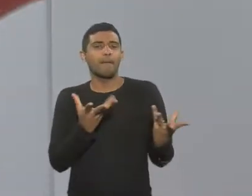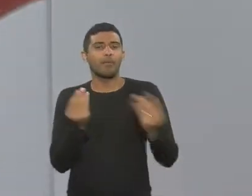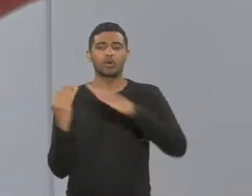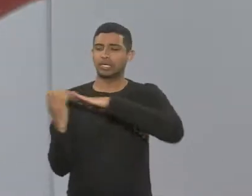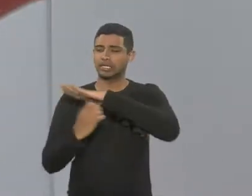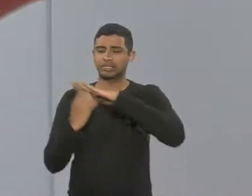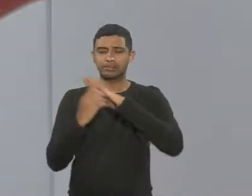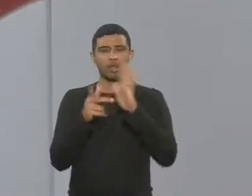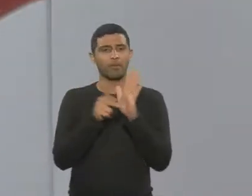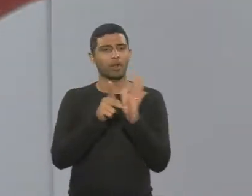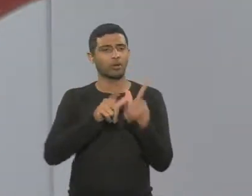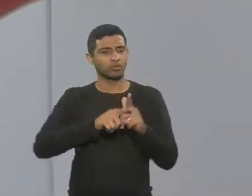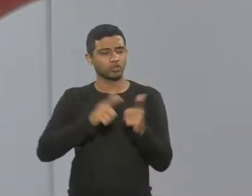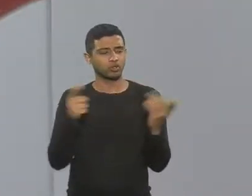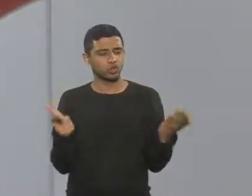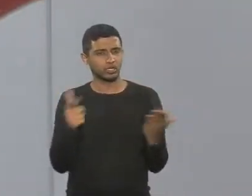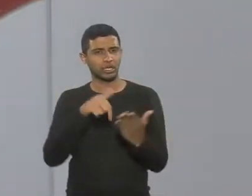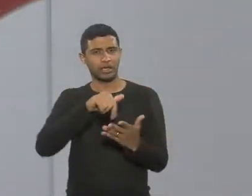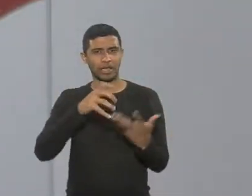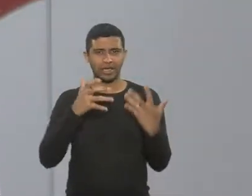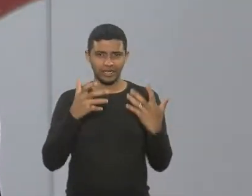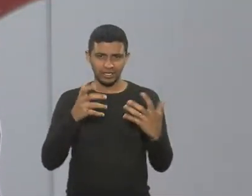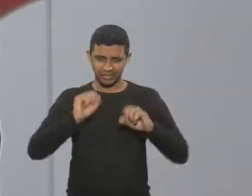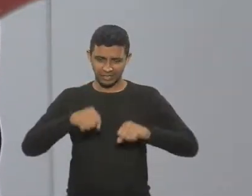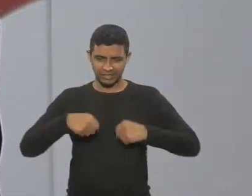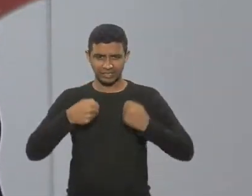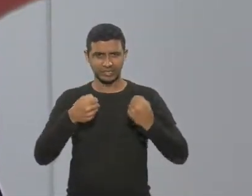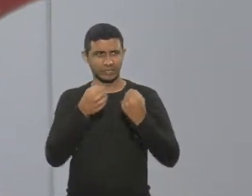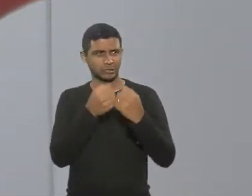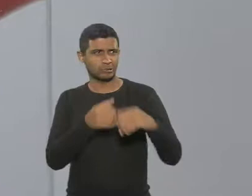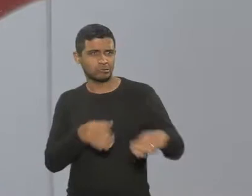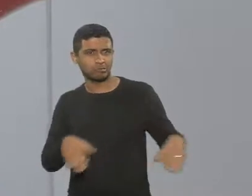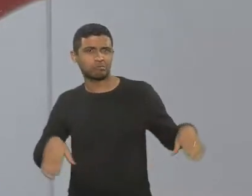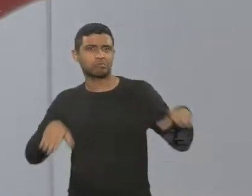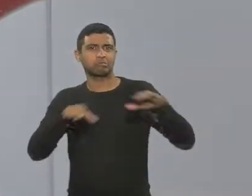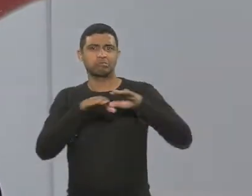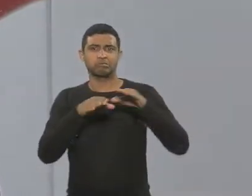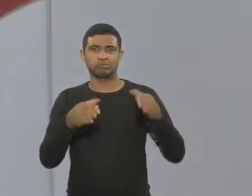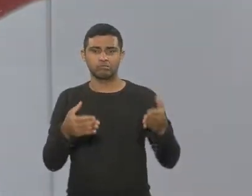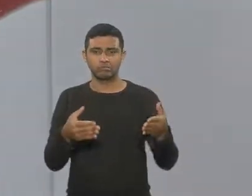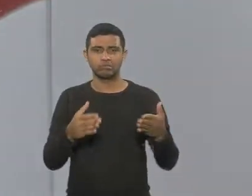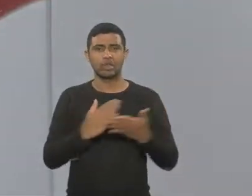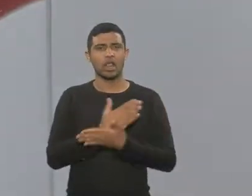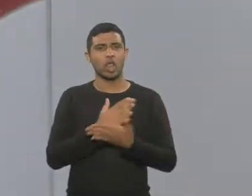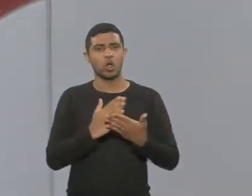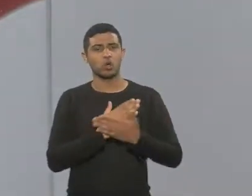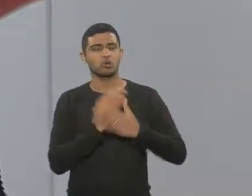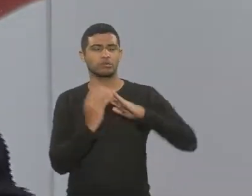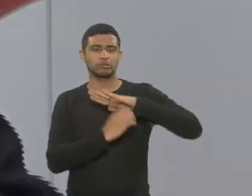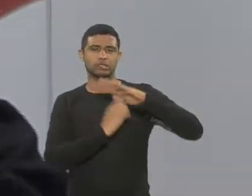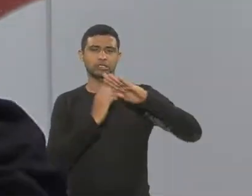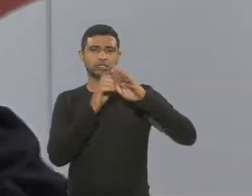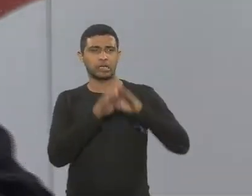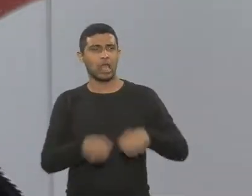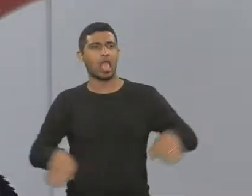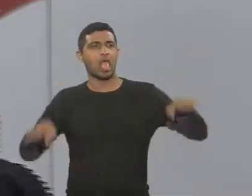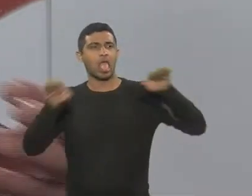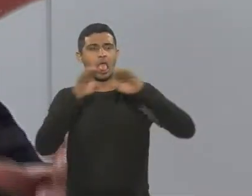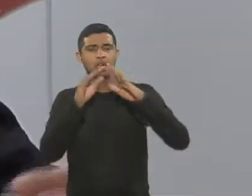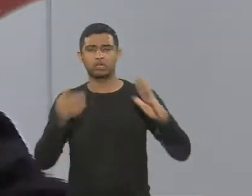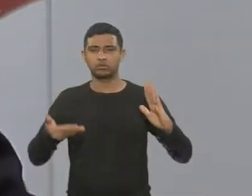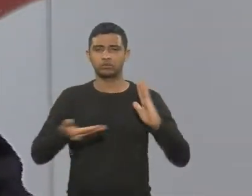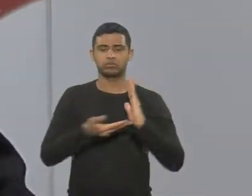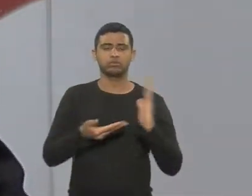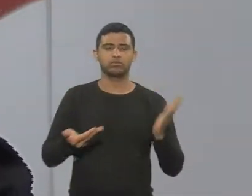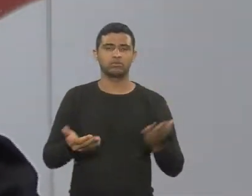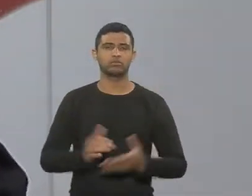empresas jornalísticas querem fazer frente aos grandes conglomerados, né, assim, multinacionais, né, de plataformas,